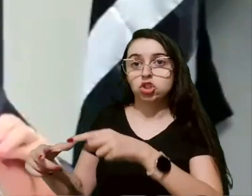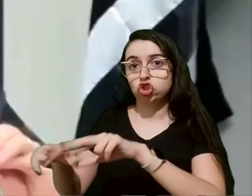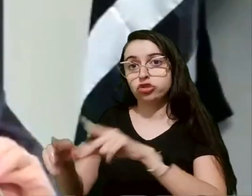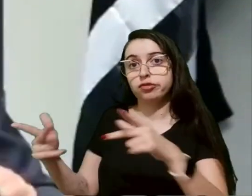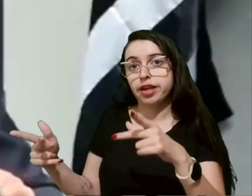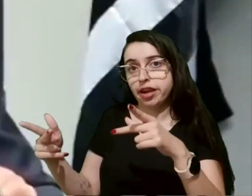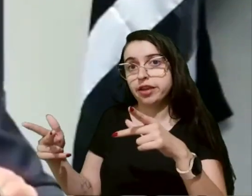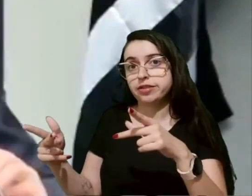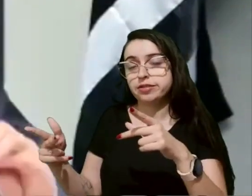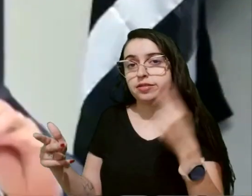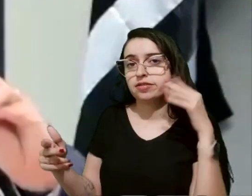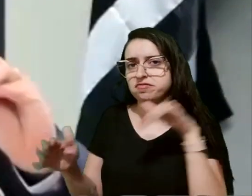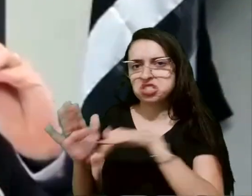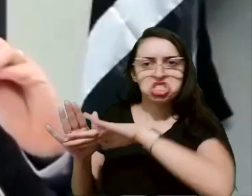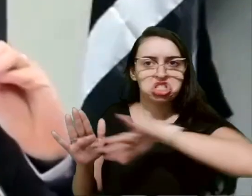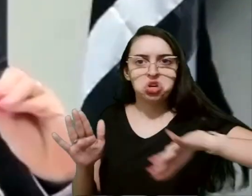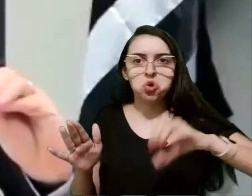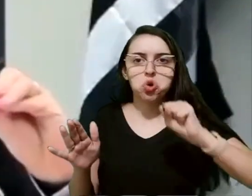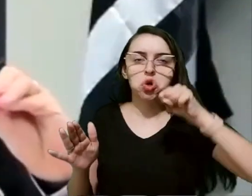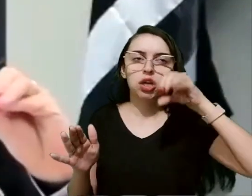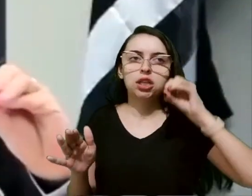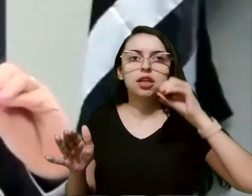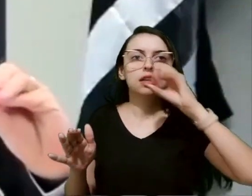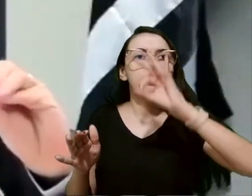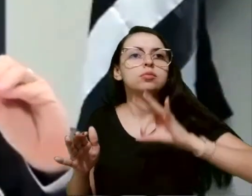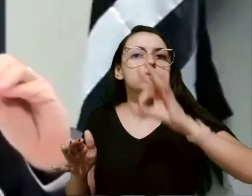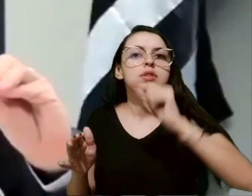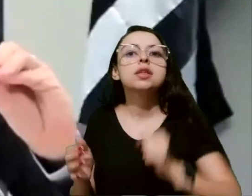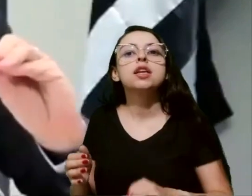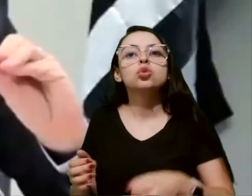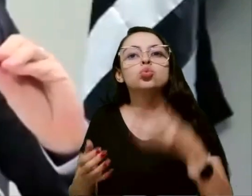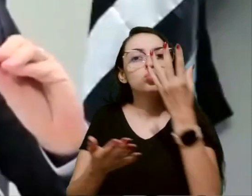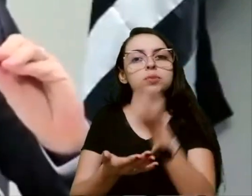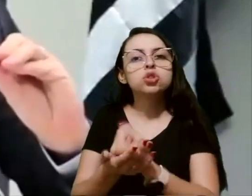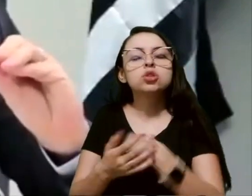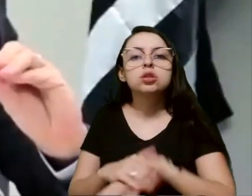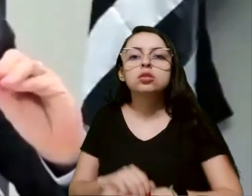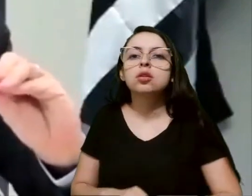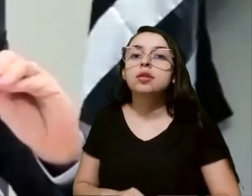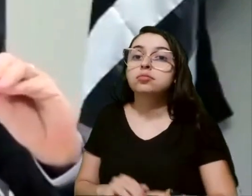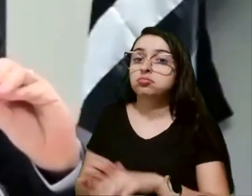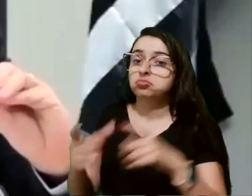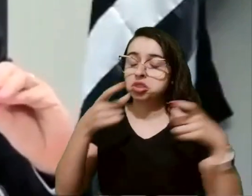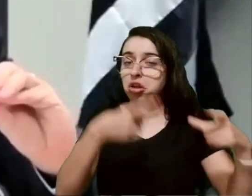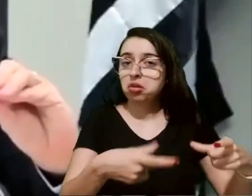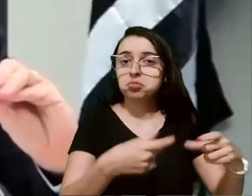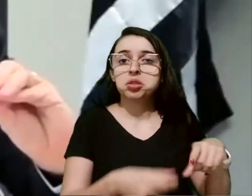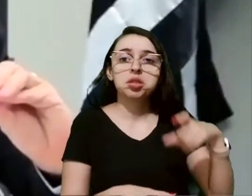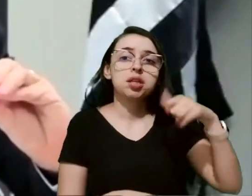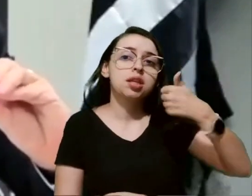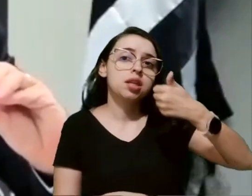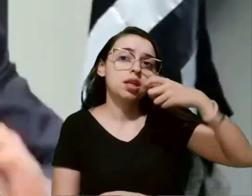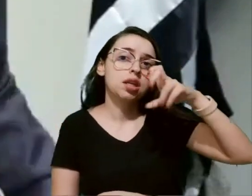estão rejeitando 80% das apelações e você tem câmaras que estão rejeitando 15%.